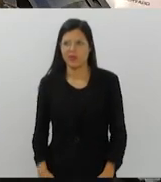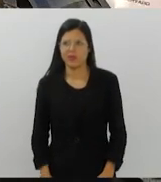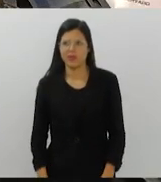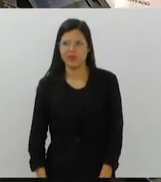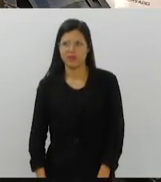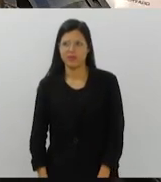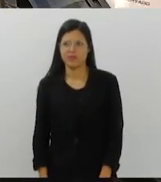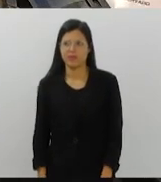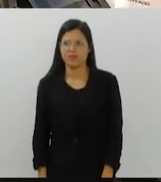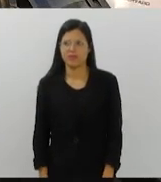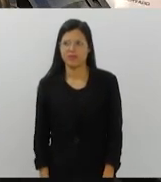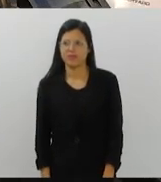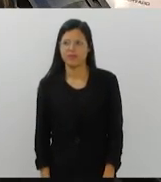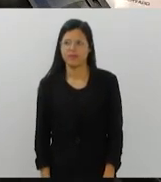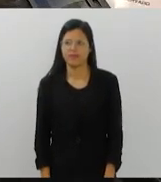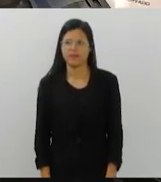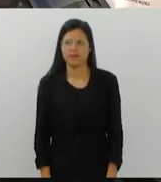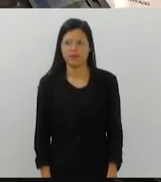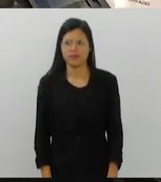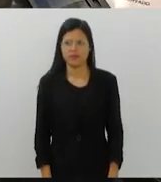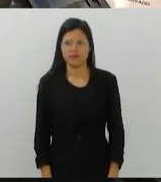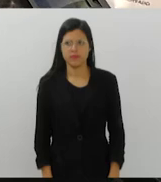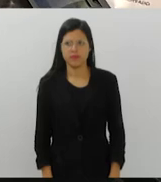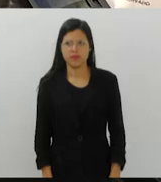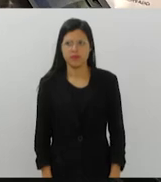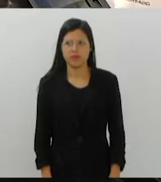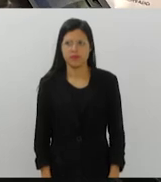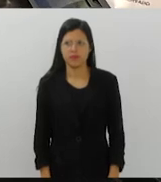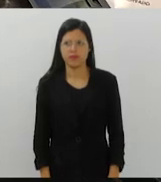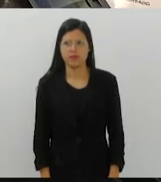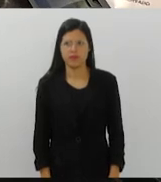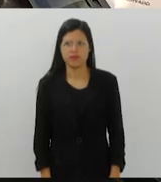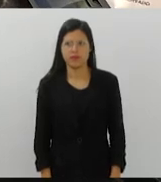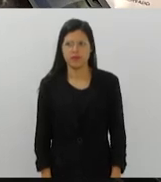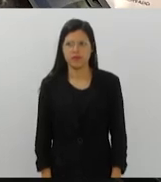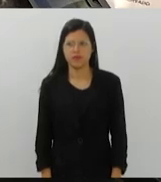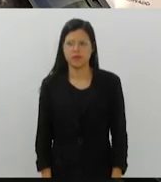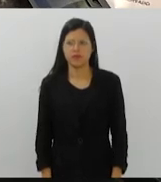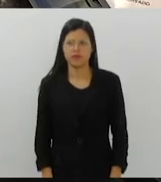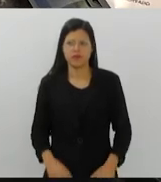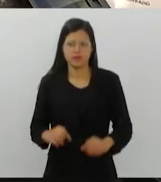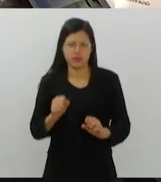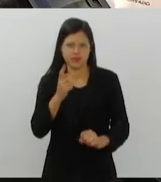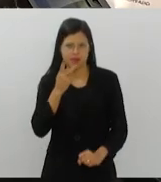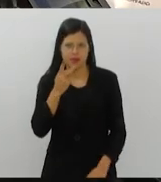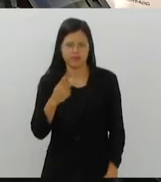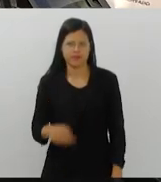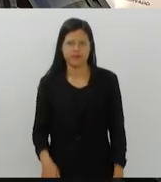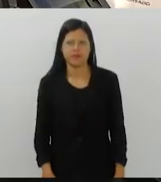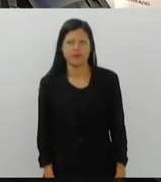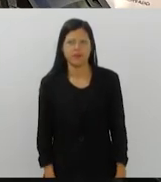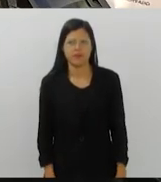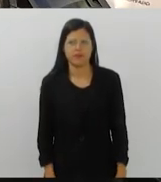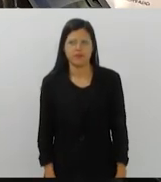Já está ligado aí, já. Tá. Pode acender. Isso, pode falar. Acendeu. Tá.